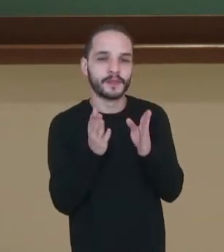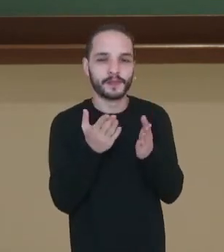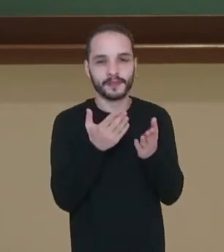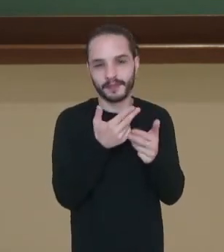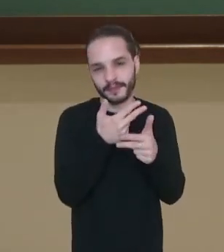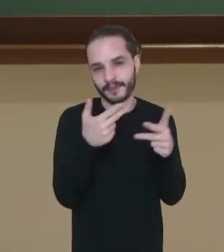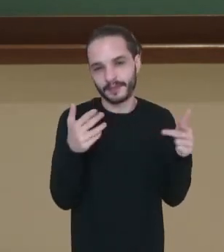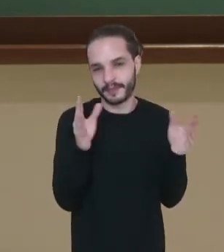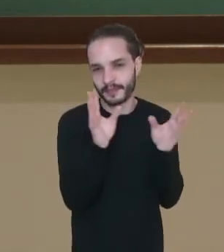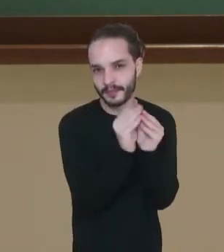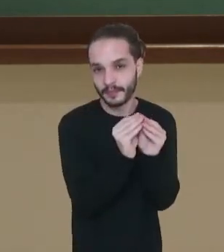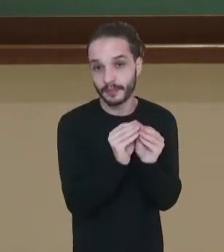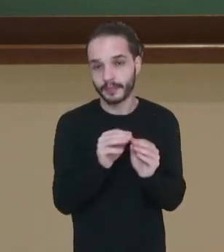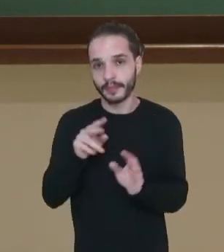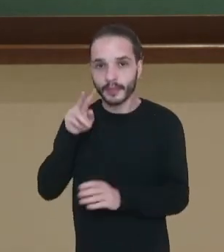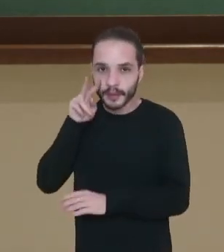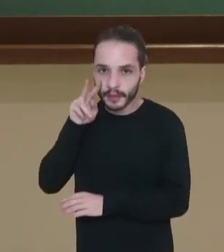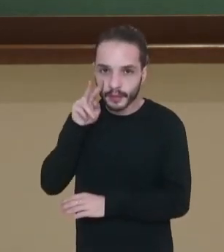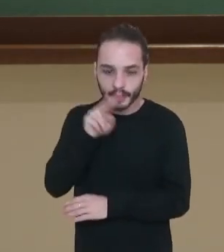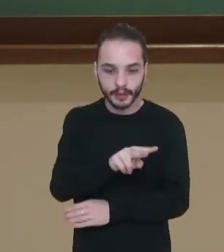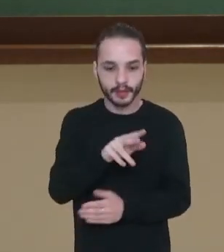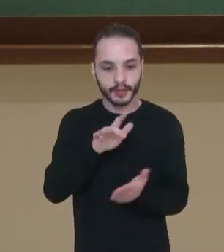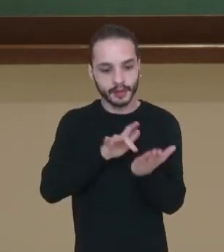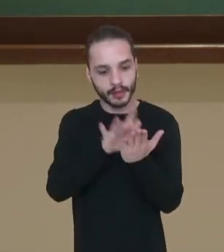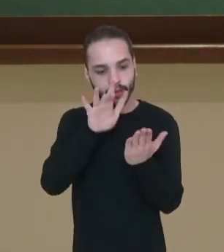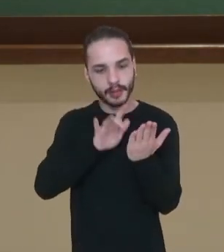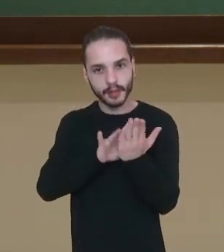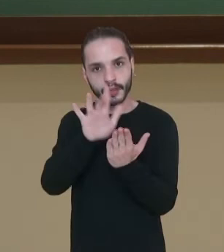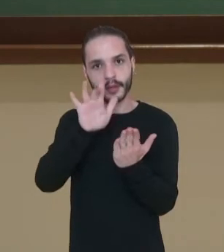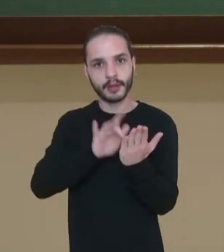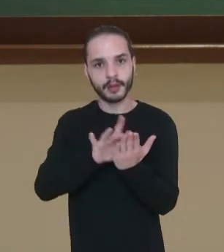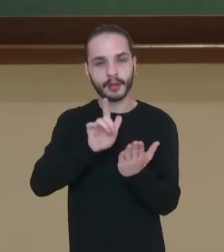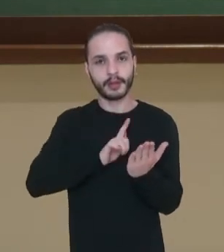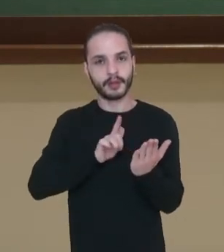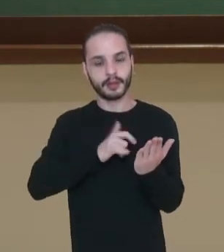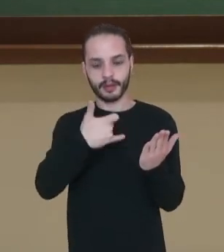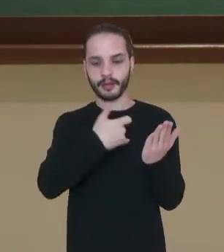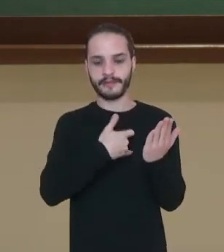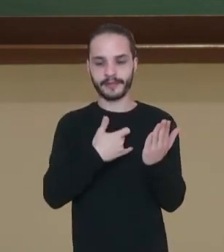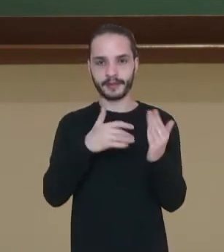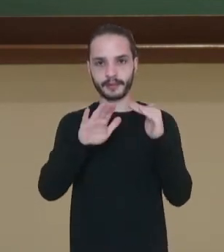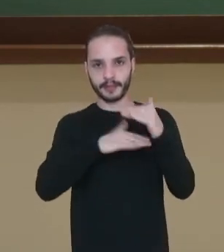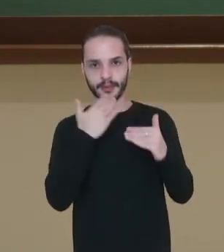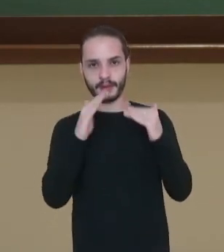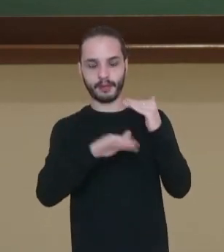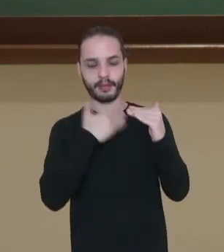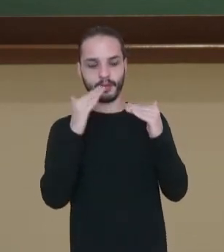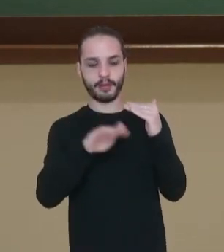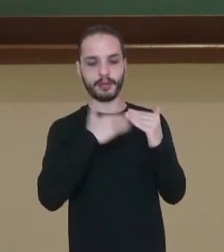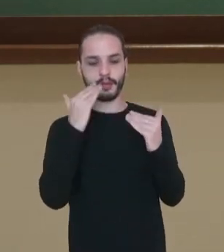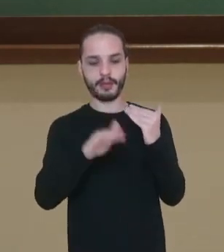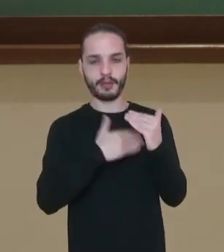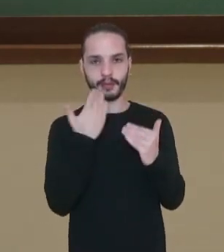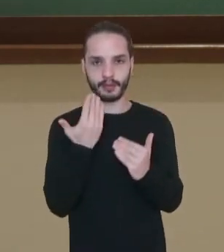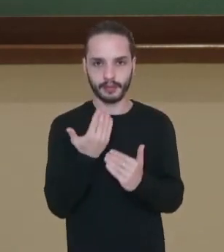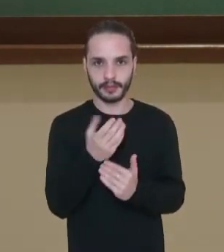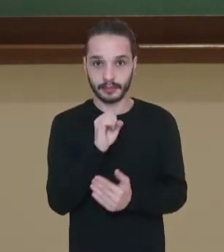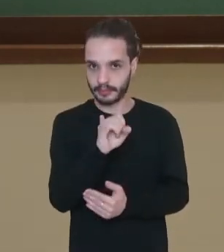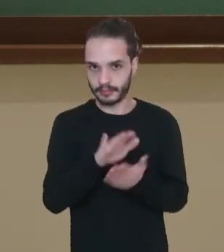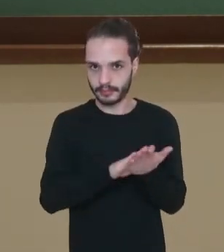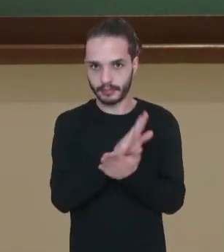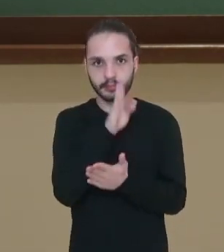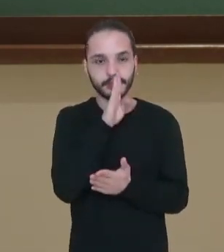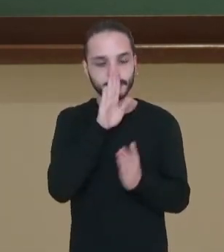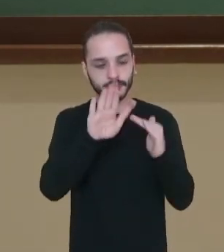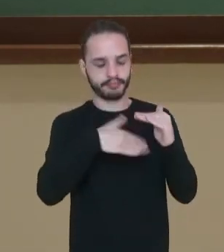enfim. E se você está lendo de um aparelho celular, muitas vezes aparecem as notificações de mensagens, caso você não as tenha silenciado, e